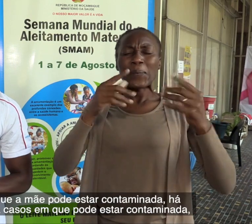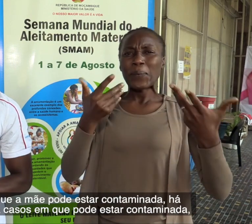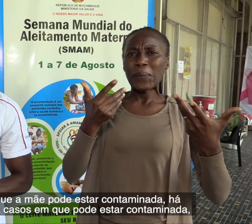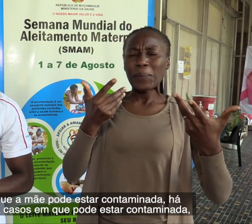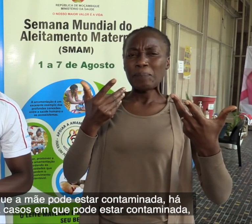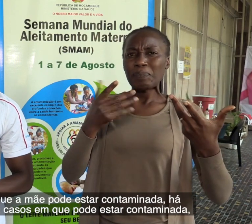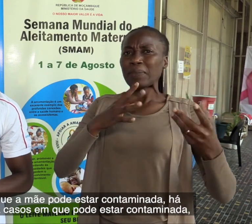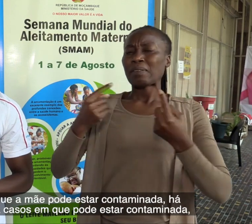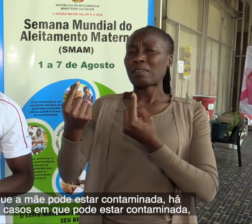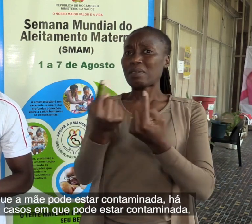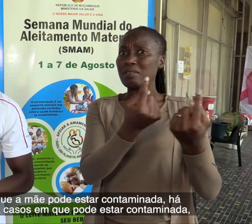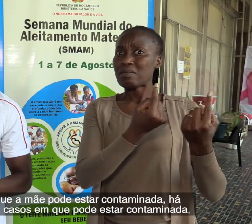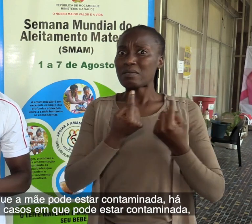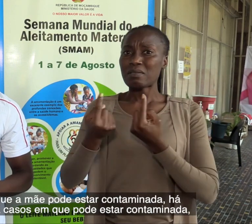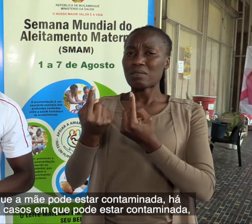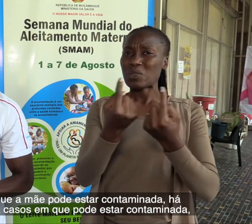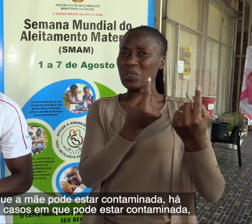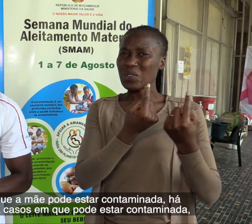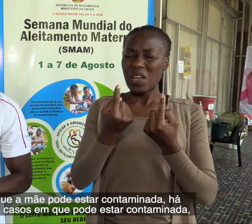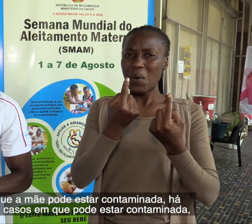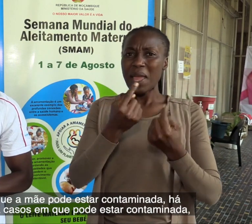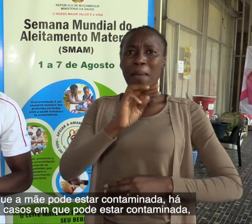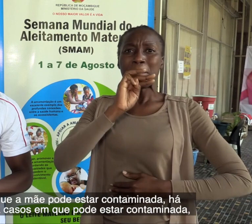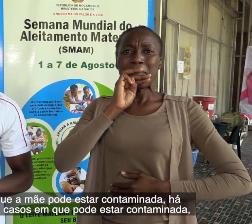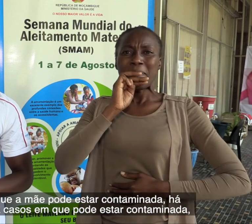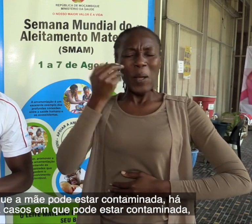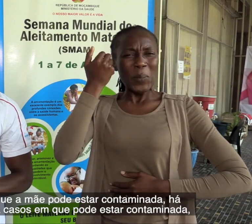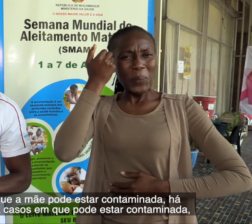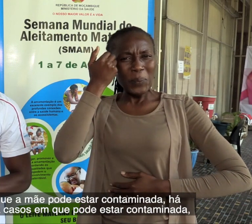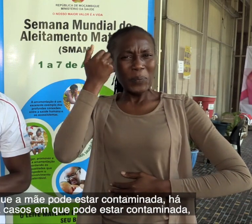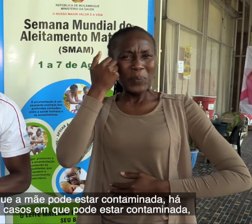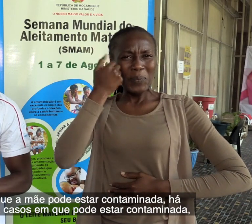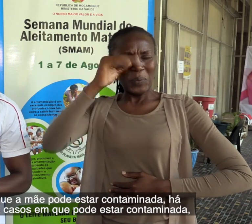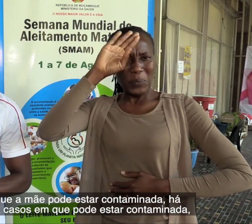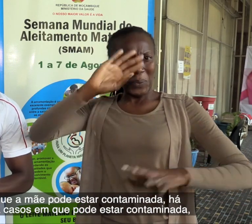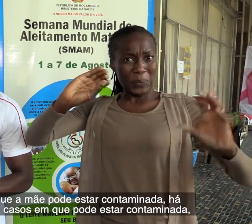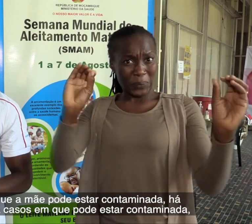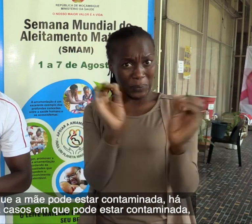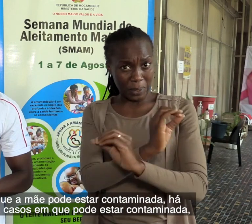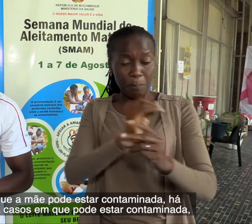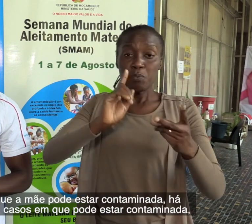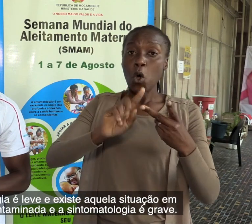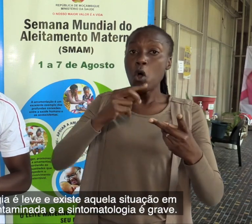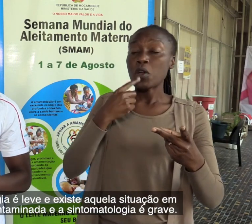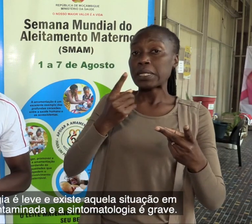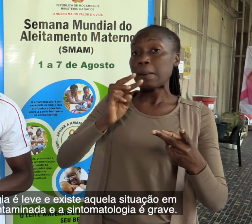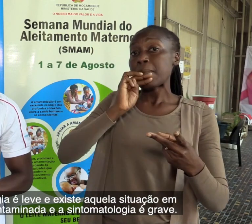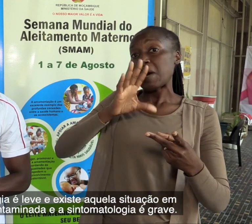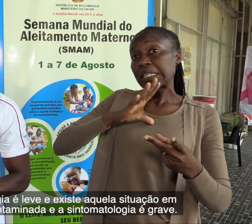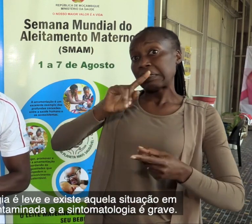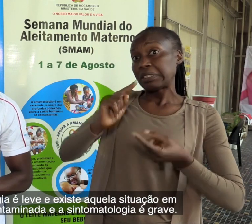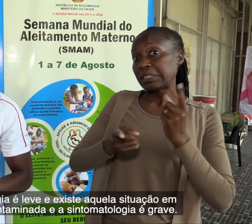a situação em que a mãe não está contaminada existe aquela situação que a mãe pode estar contaminada mas a